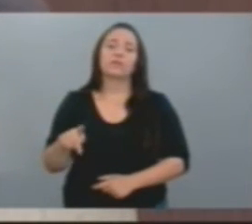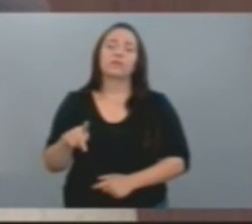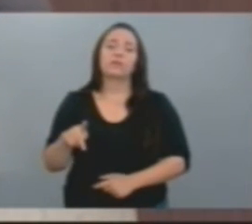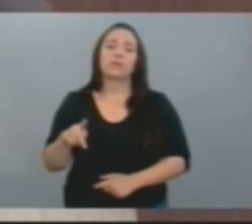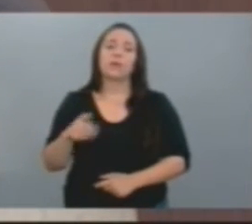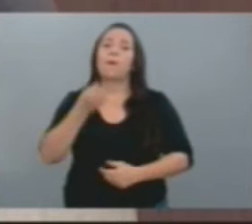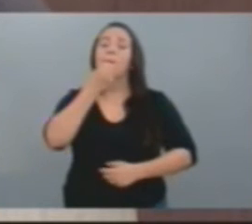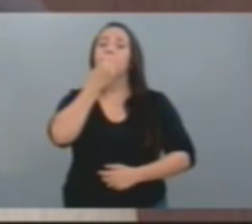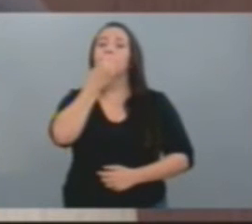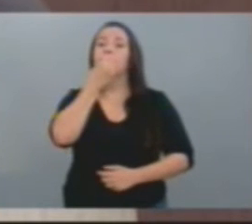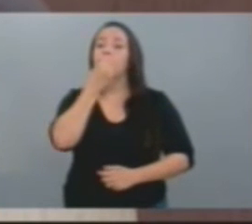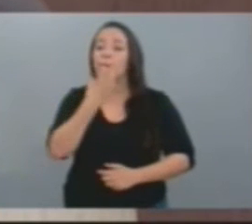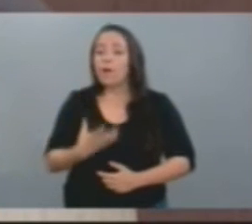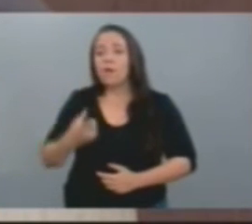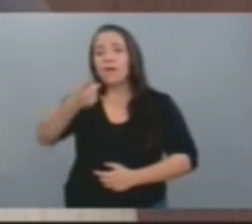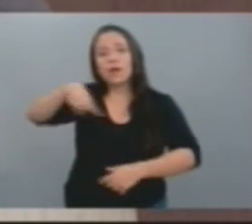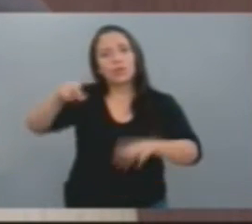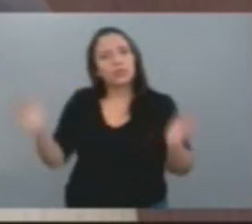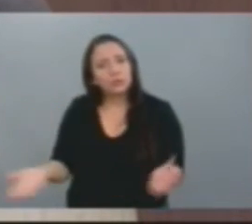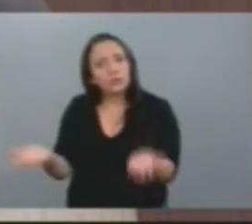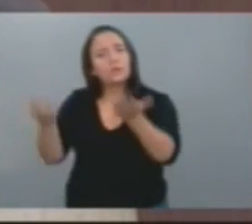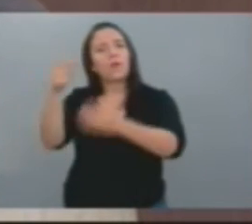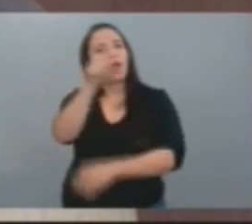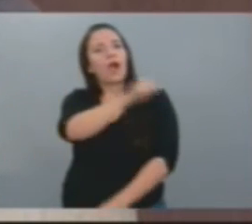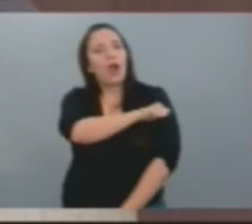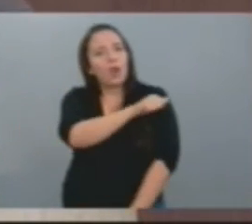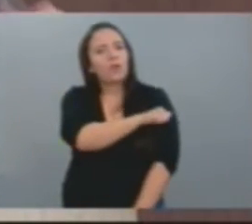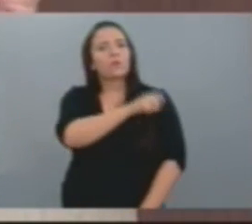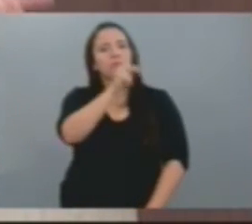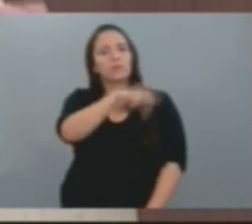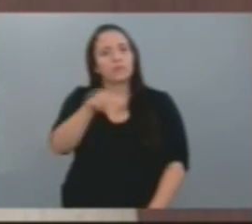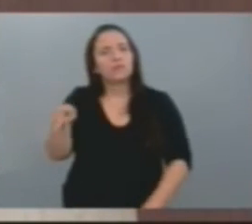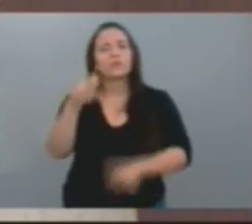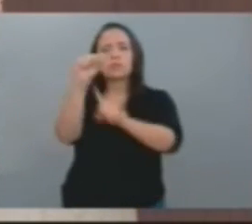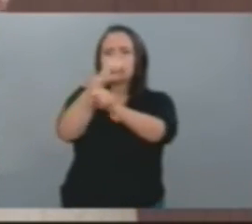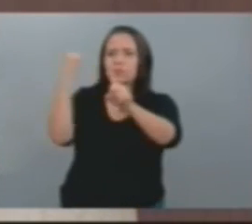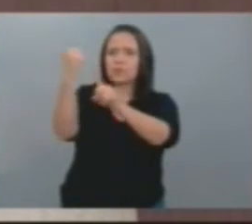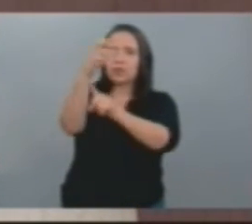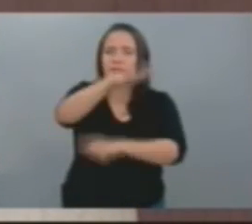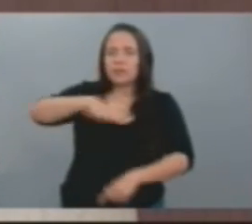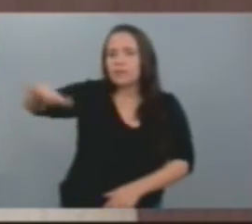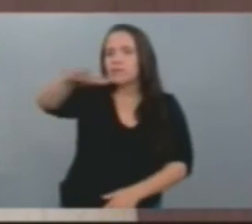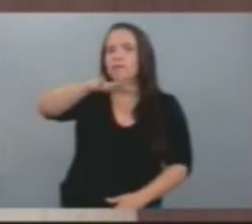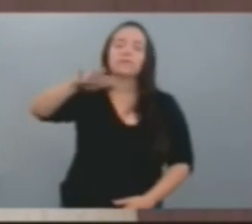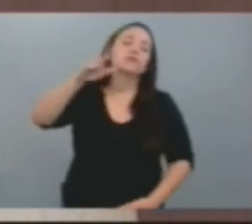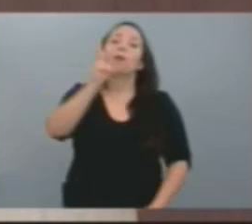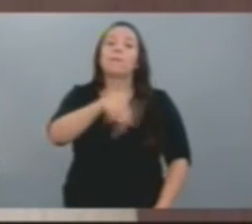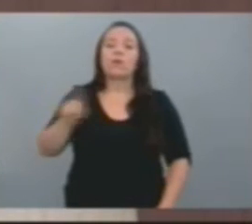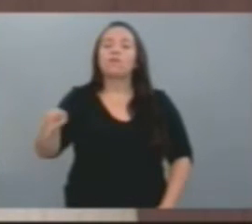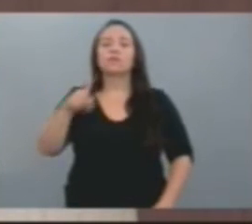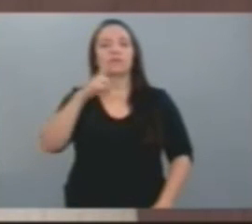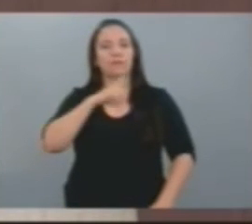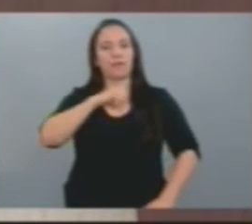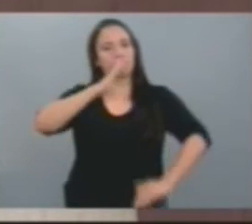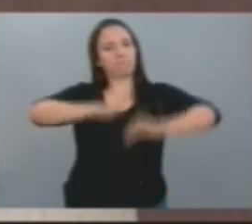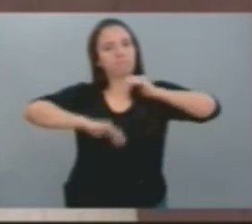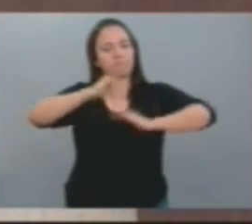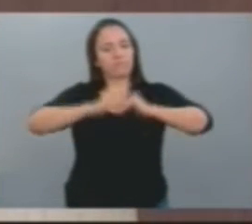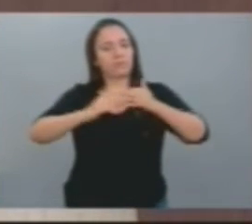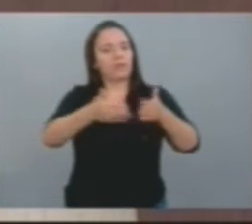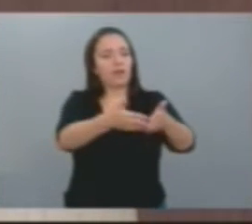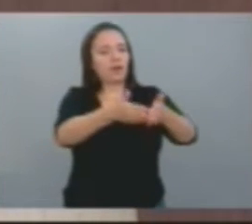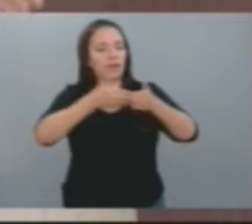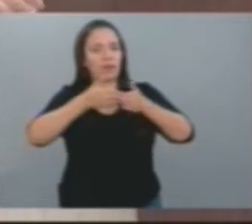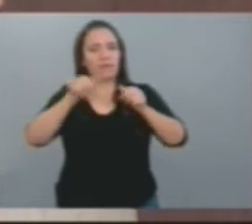o aluno, e, portanto, é bom para a sociedade, que o professor ele possa, na sua carreira, se afastar